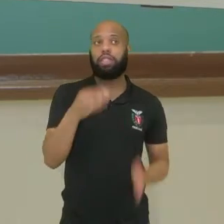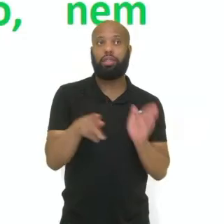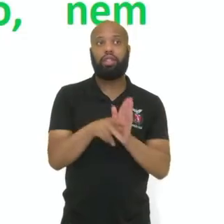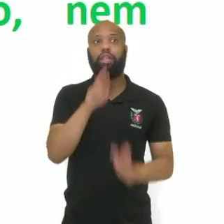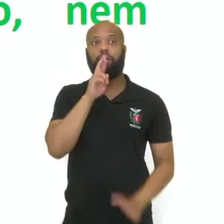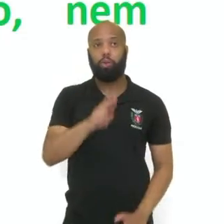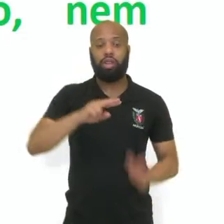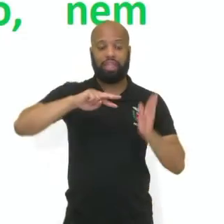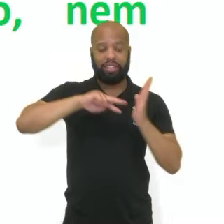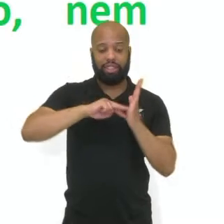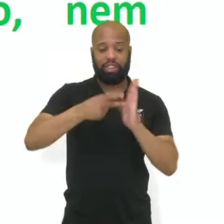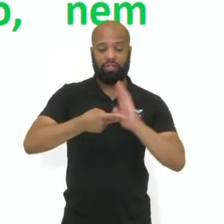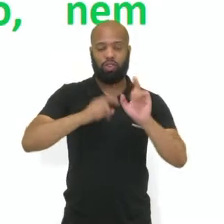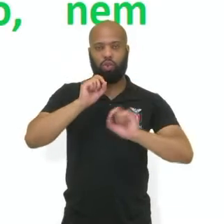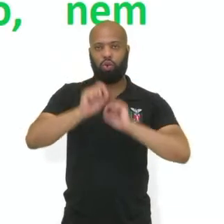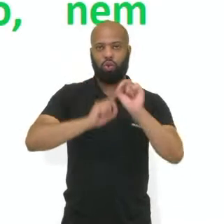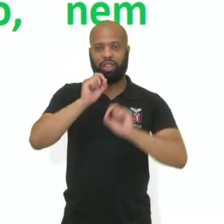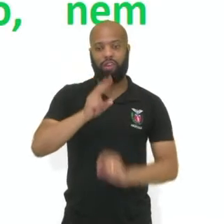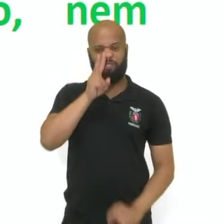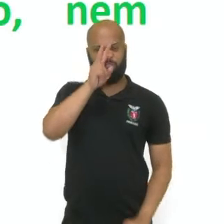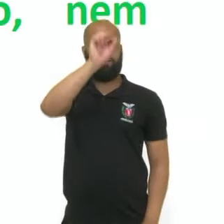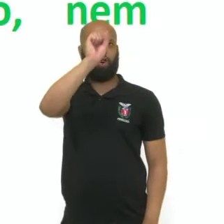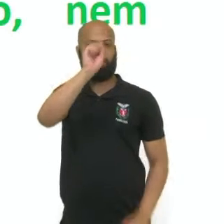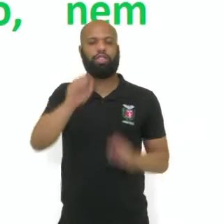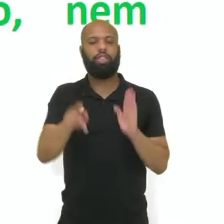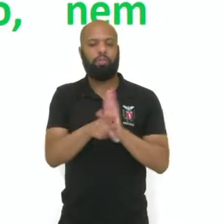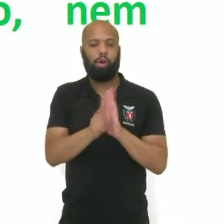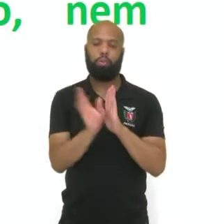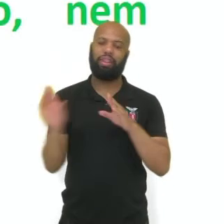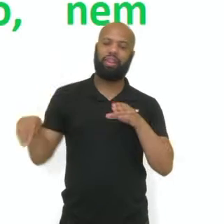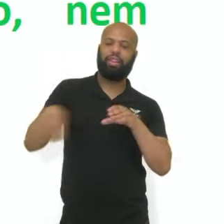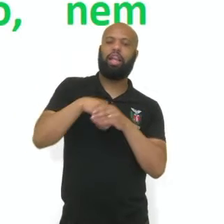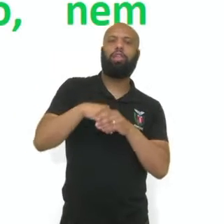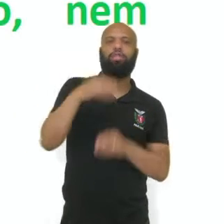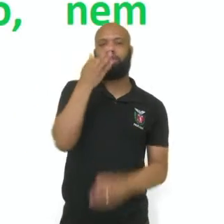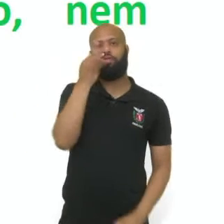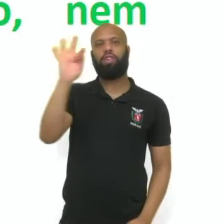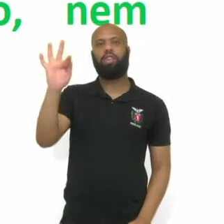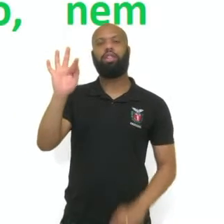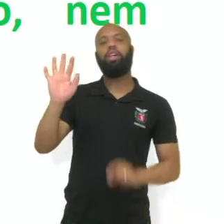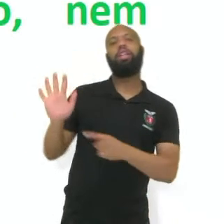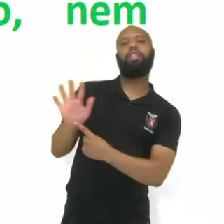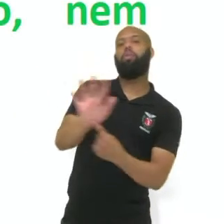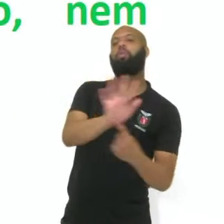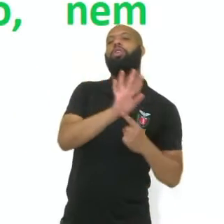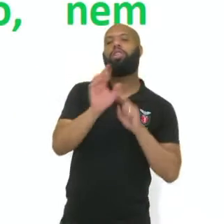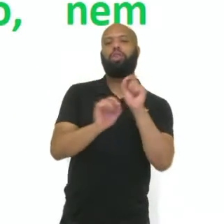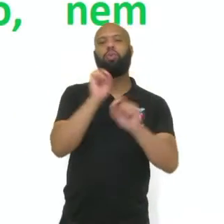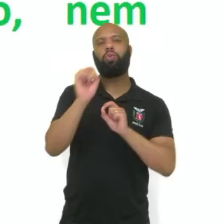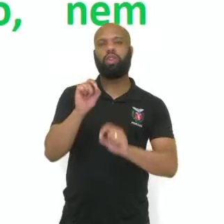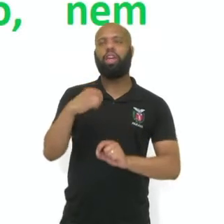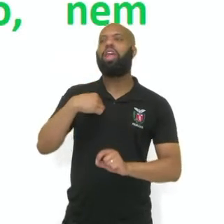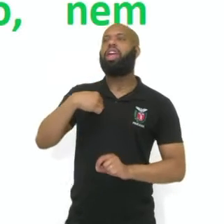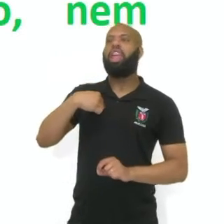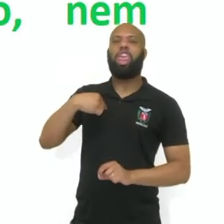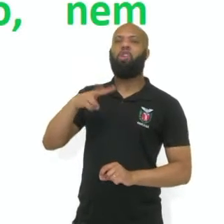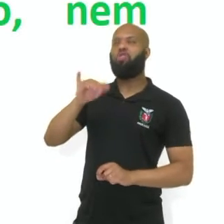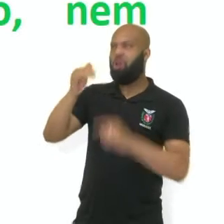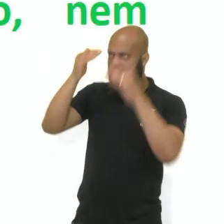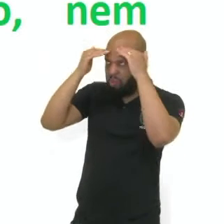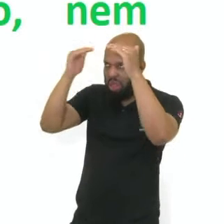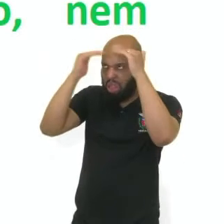gesto significou o seu poder sobre a França, né? Napoleão está mandando um recado, que ele não vai baixar a cabeça